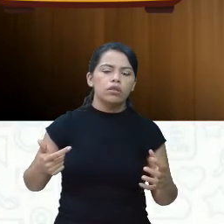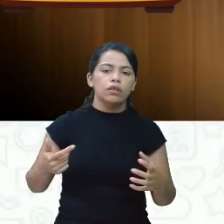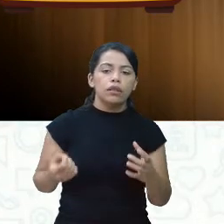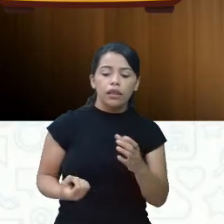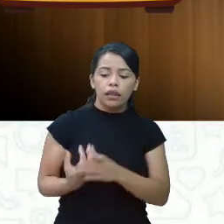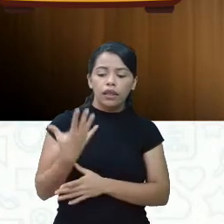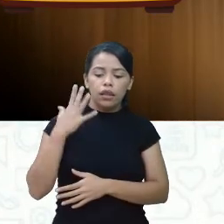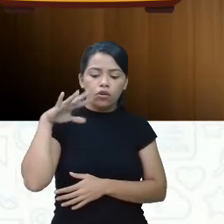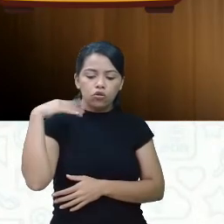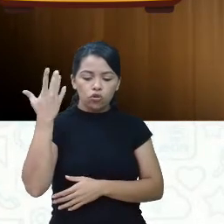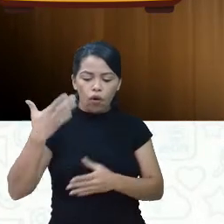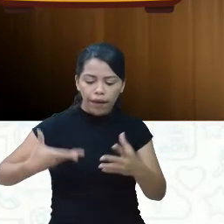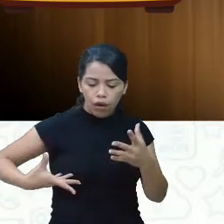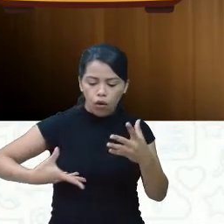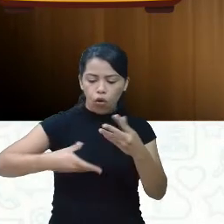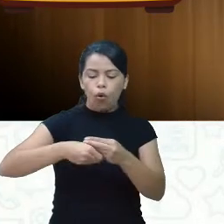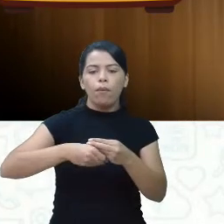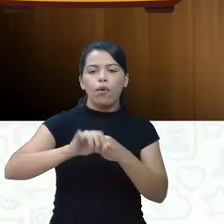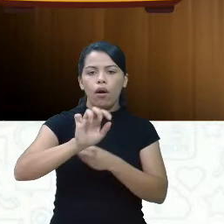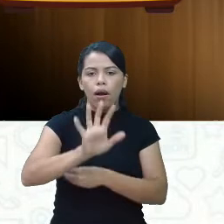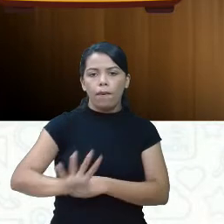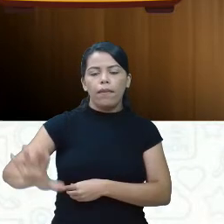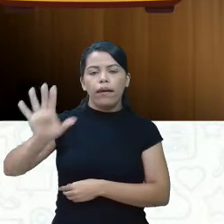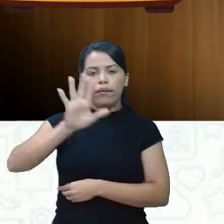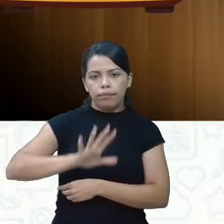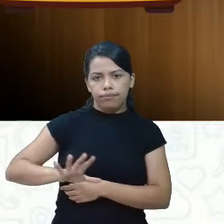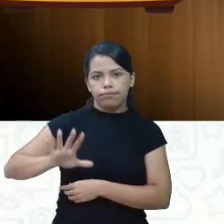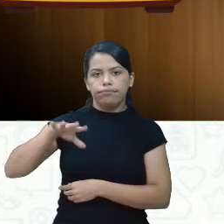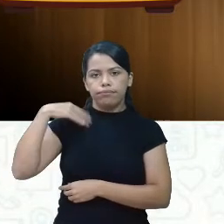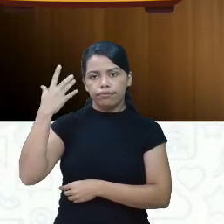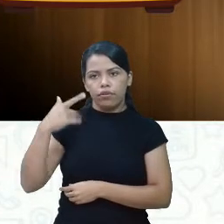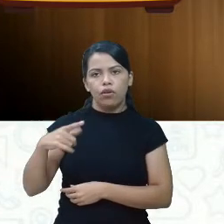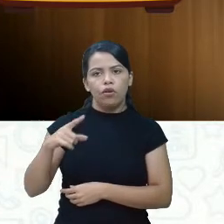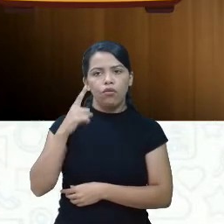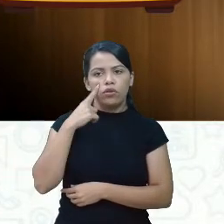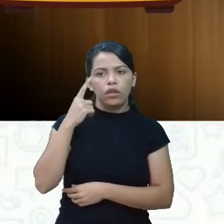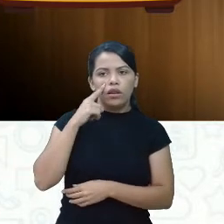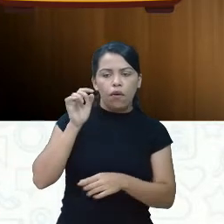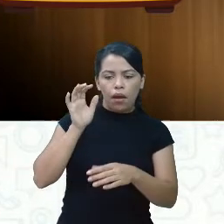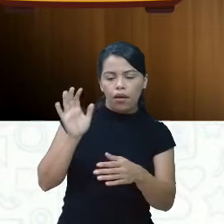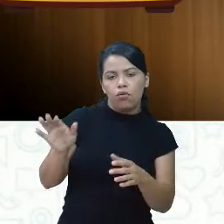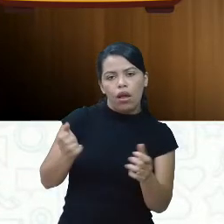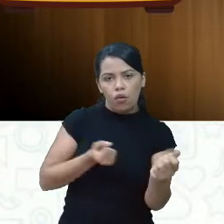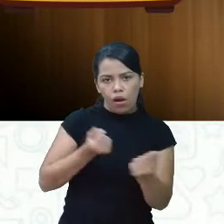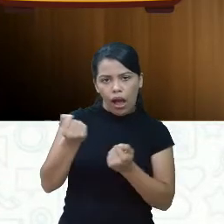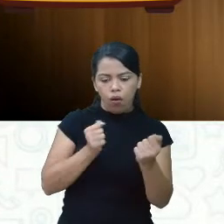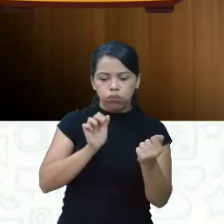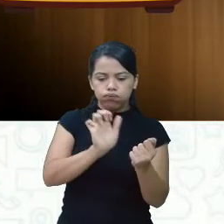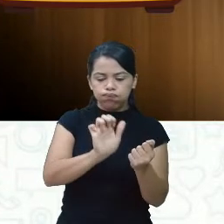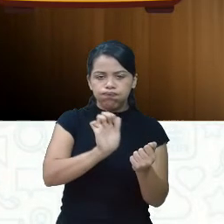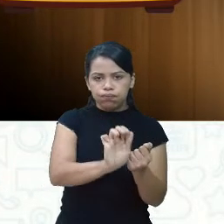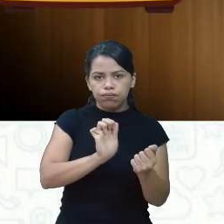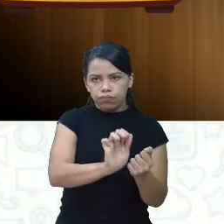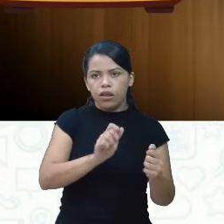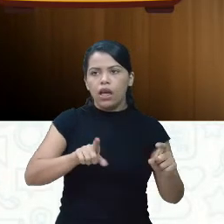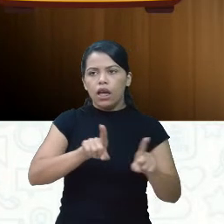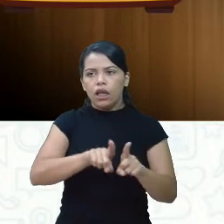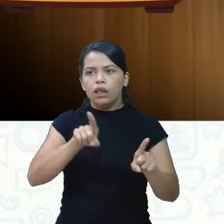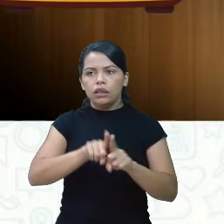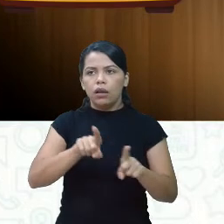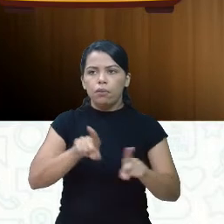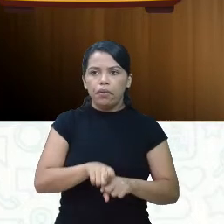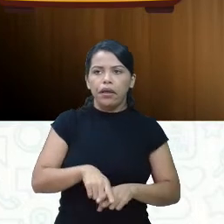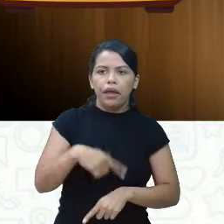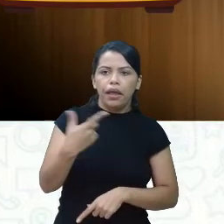sonoras. E aí vocês estão vendo a buzina, o grito, o canto dos pássaros, né? As pessoas conversando ali numa